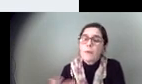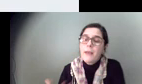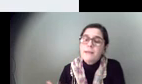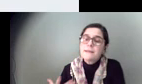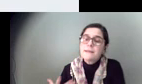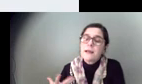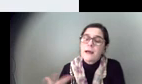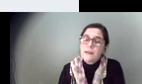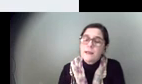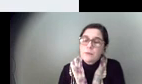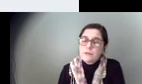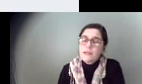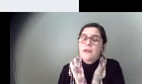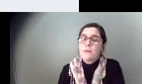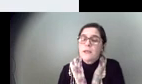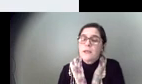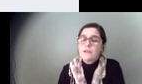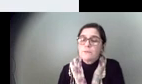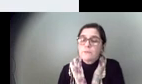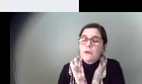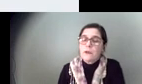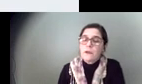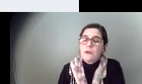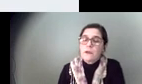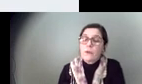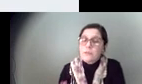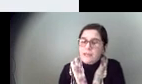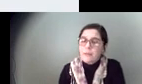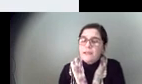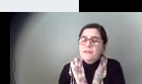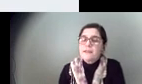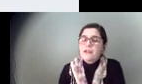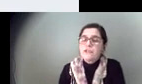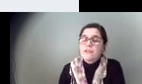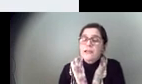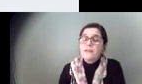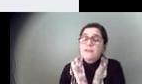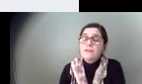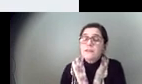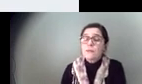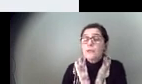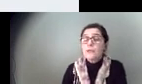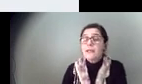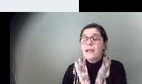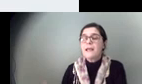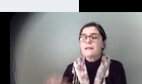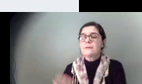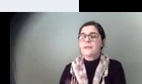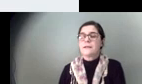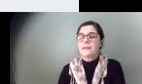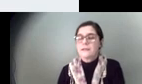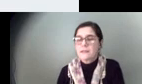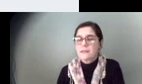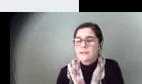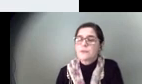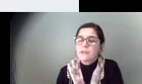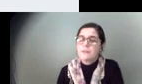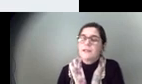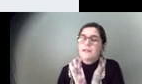ele comece a demonstrar realmente como está a aprendizagem dele, fazendo com que ele também tenha